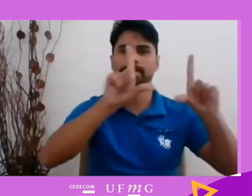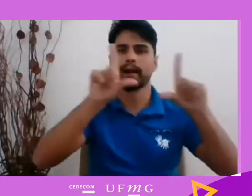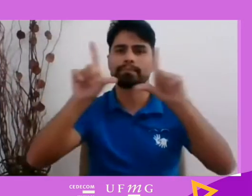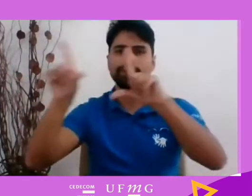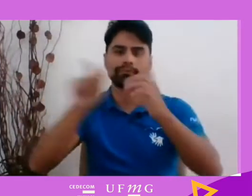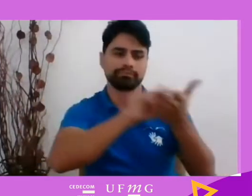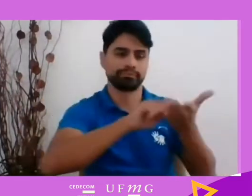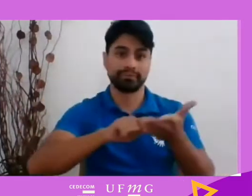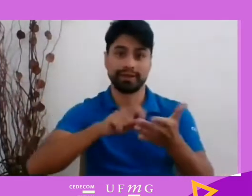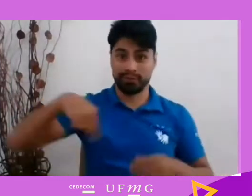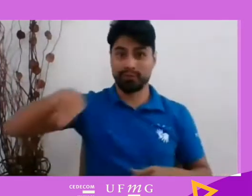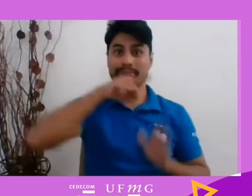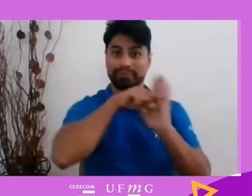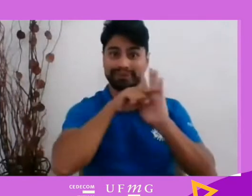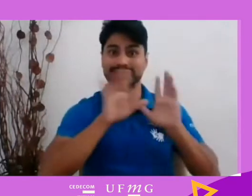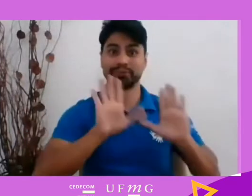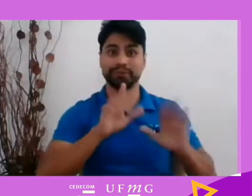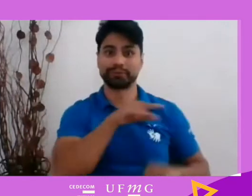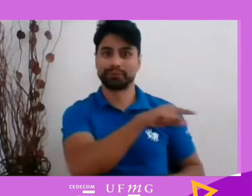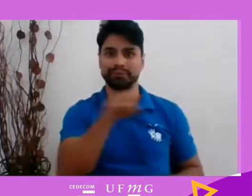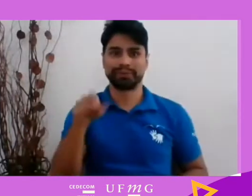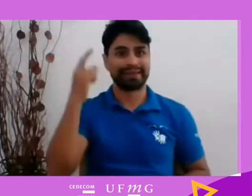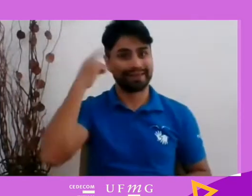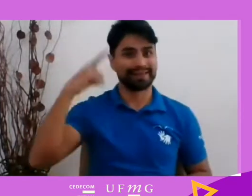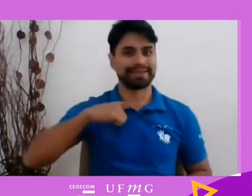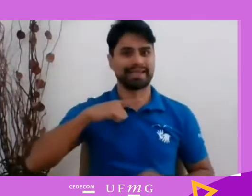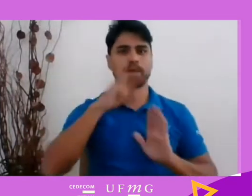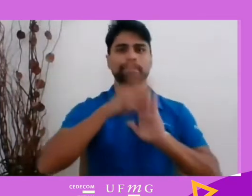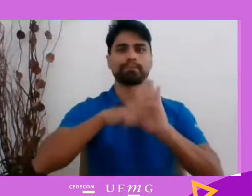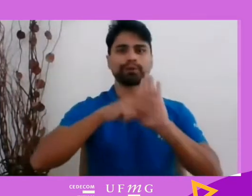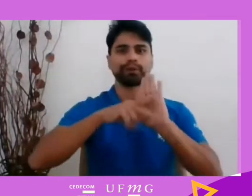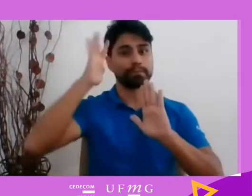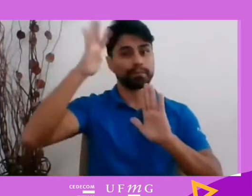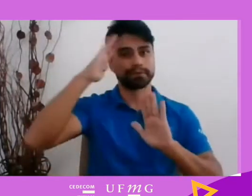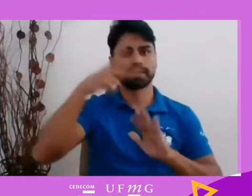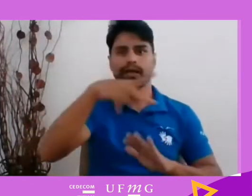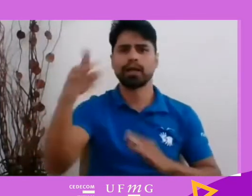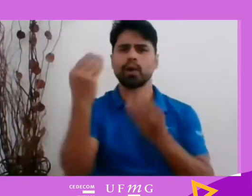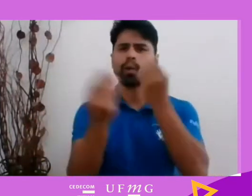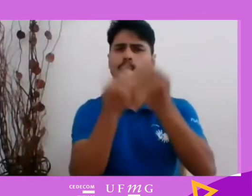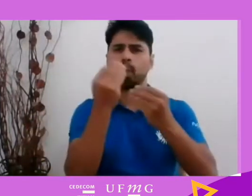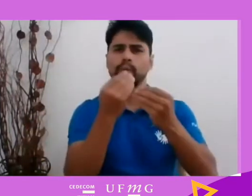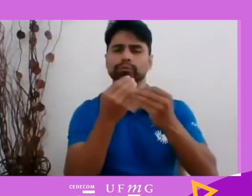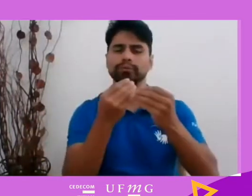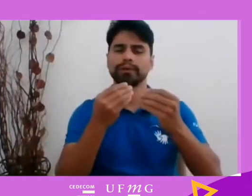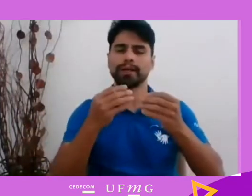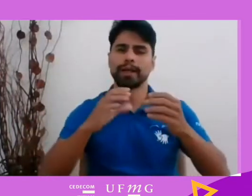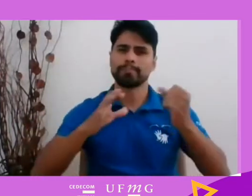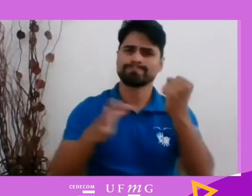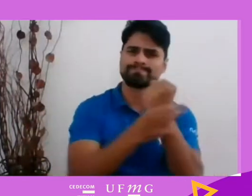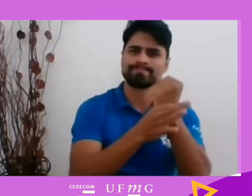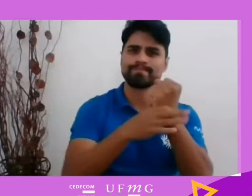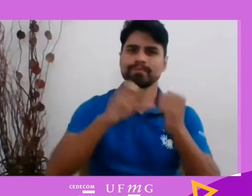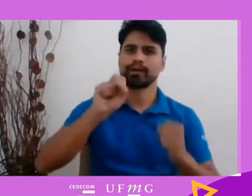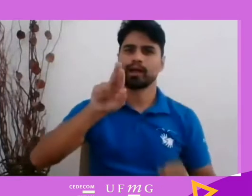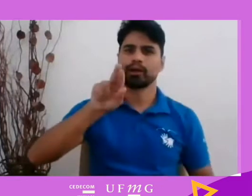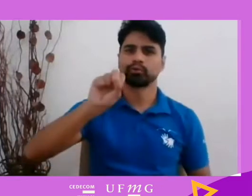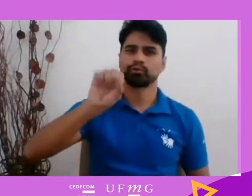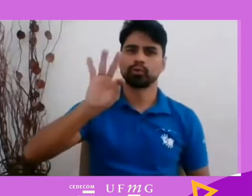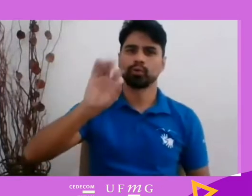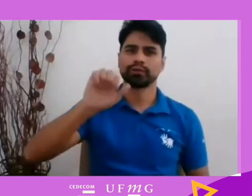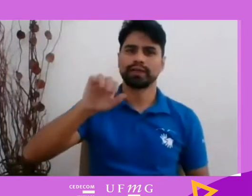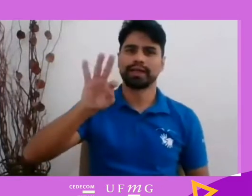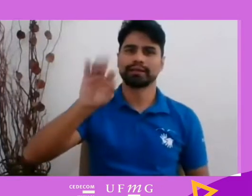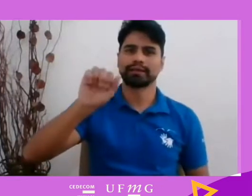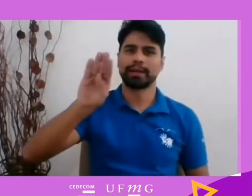cenário. E já com um projeto para pensar isso no âmbito da sustentabilidade, voltado para a sustentabilidade, quando fomos atropelados